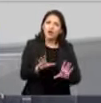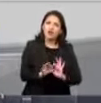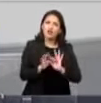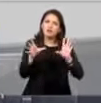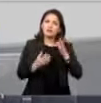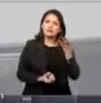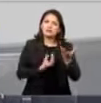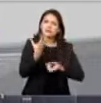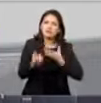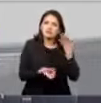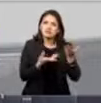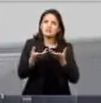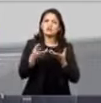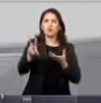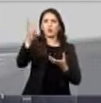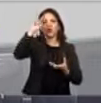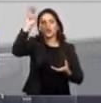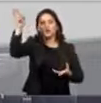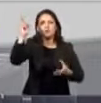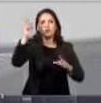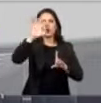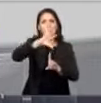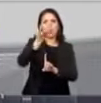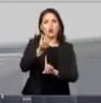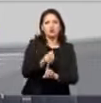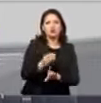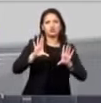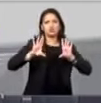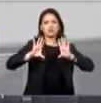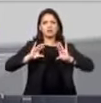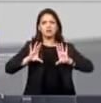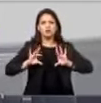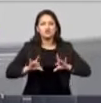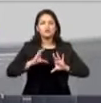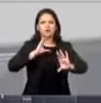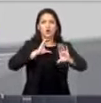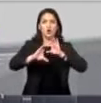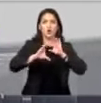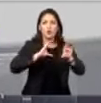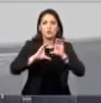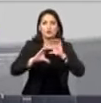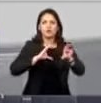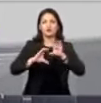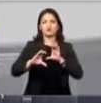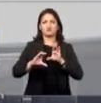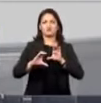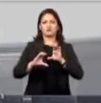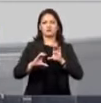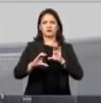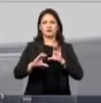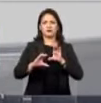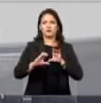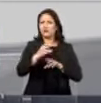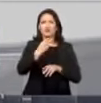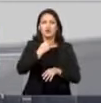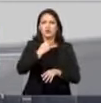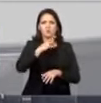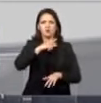intelectual, artística, científica e de comunicação, independentemente de censura ou